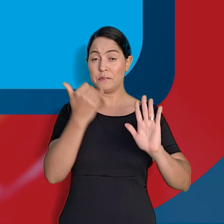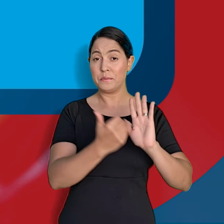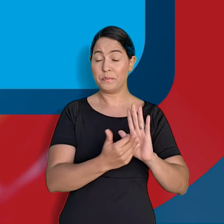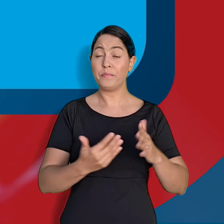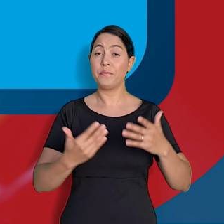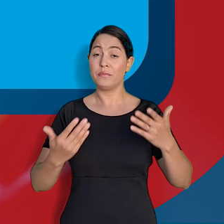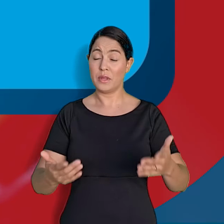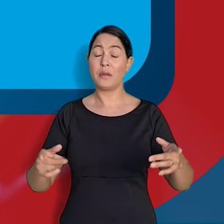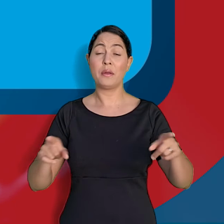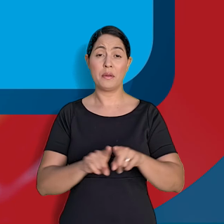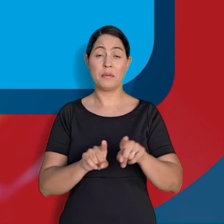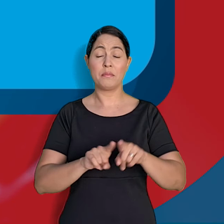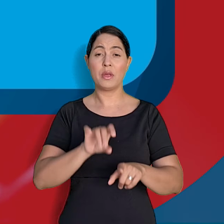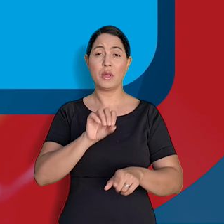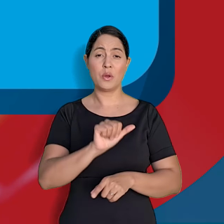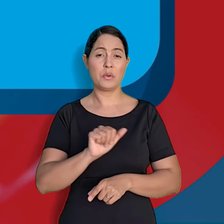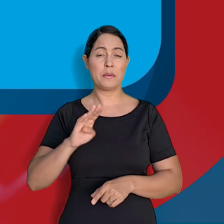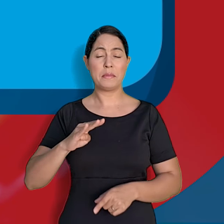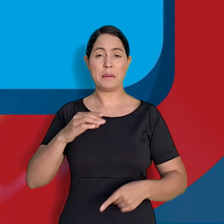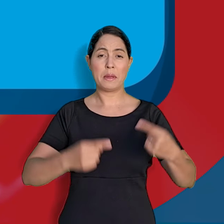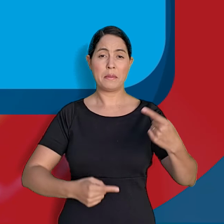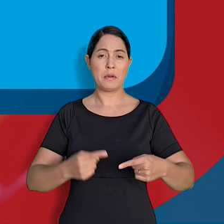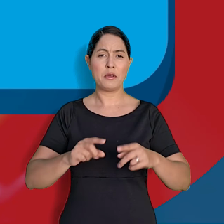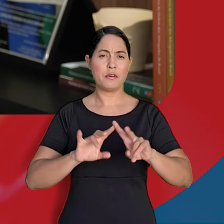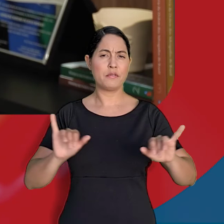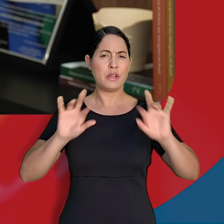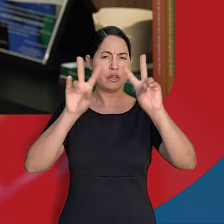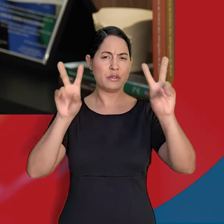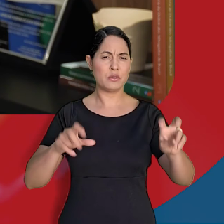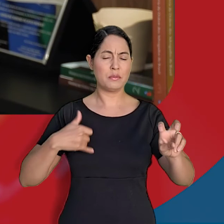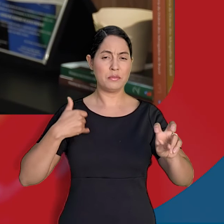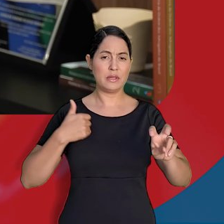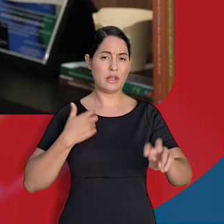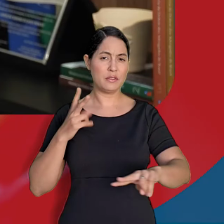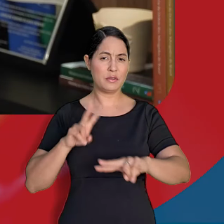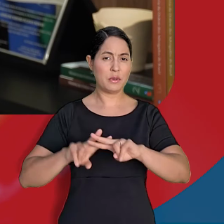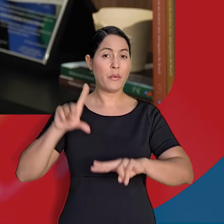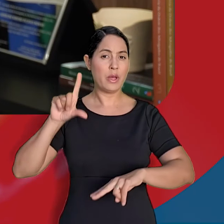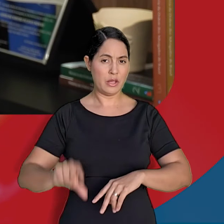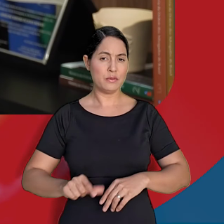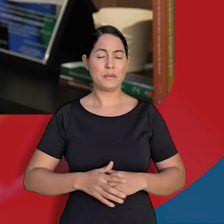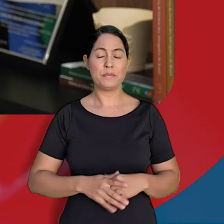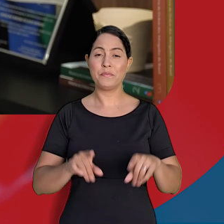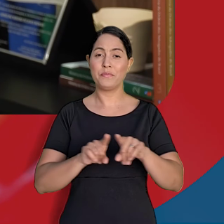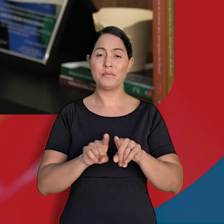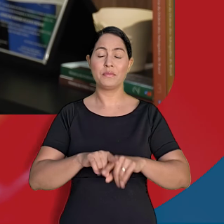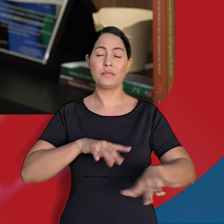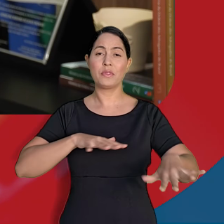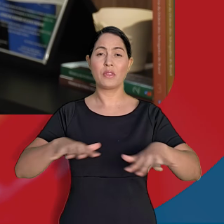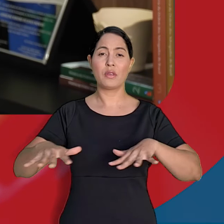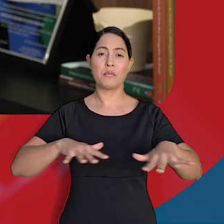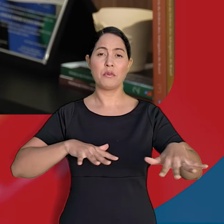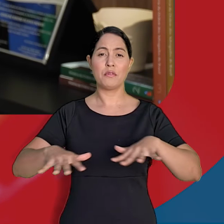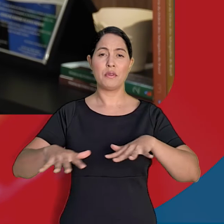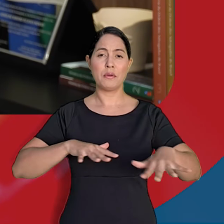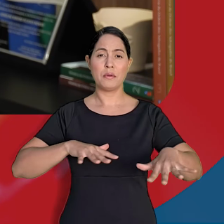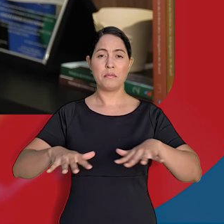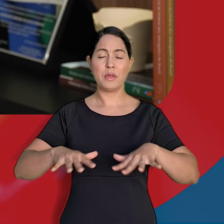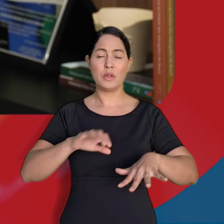estrutural em debate na Câmara sobre redução penal. E tudo sobre mobilização nacional promovida pela